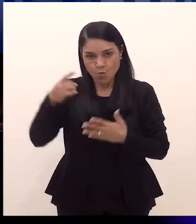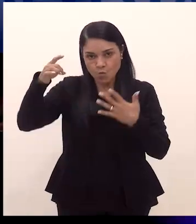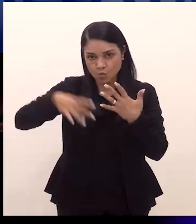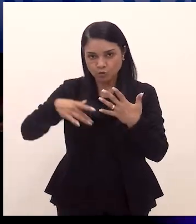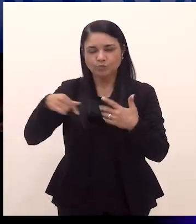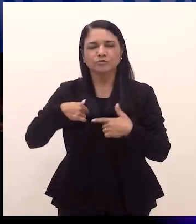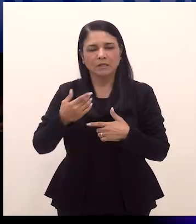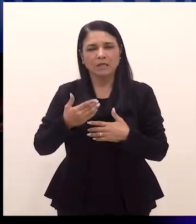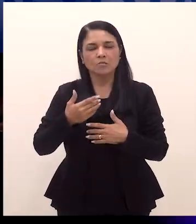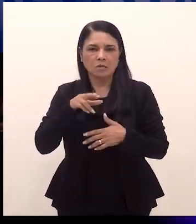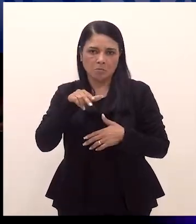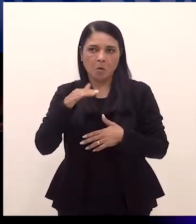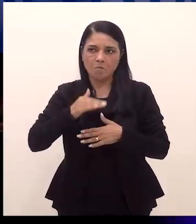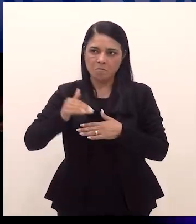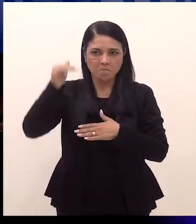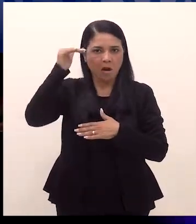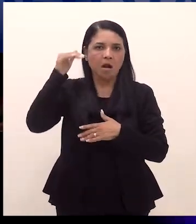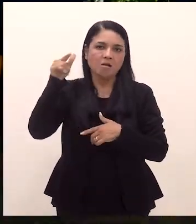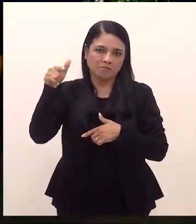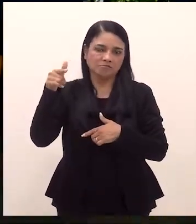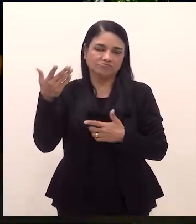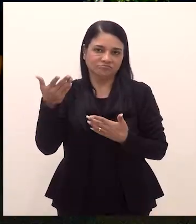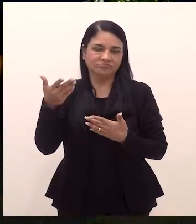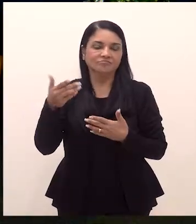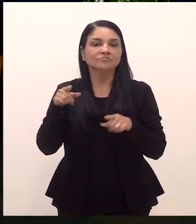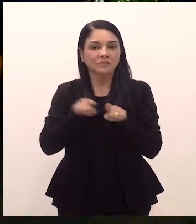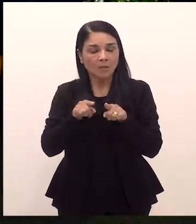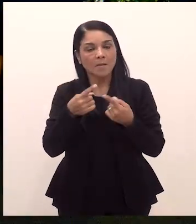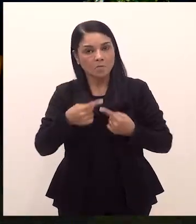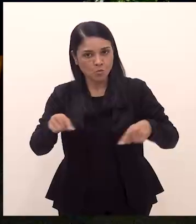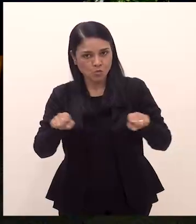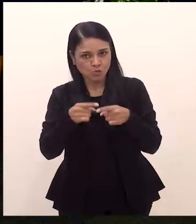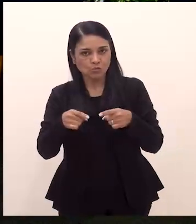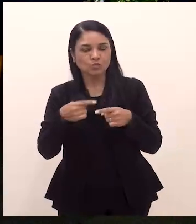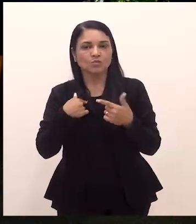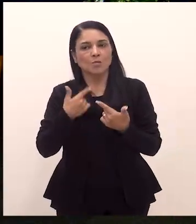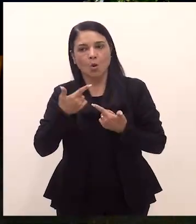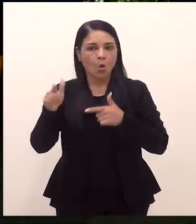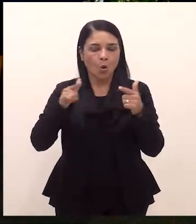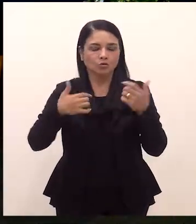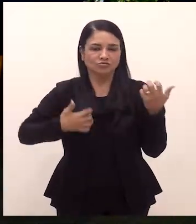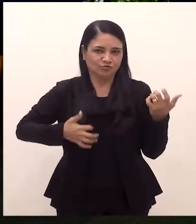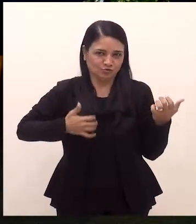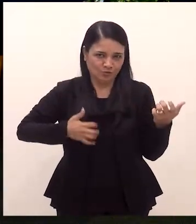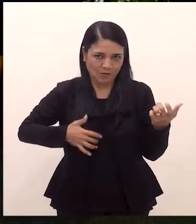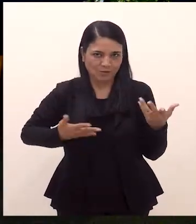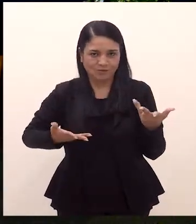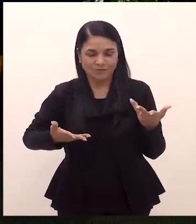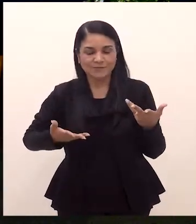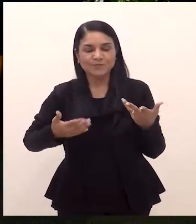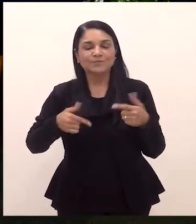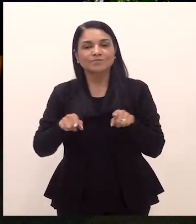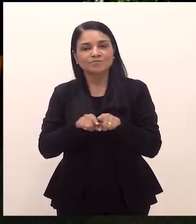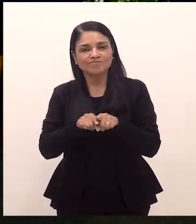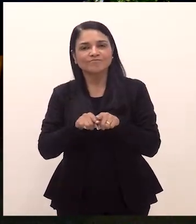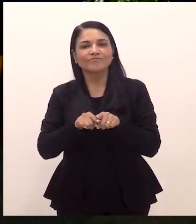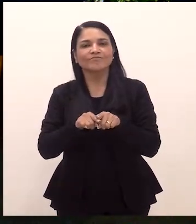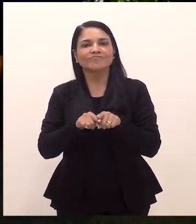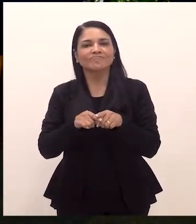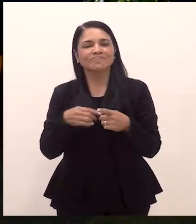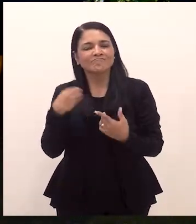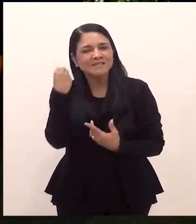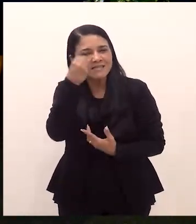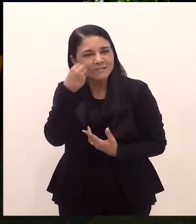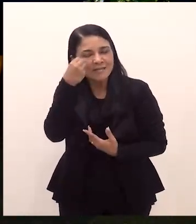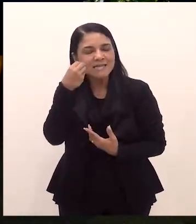eu também tenho irmãos mais velhos que praticaram... Também músicos? Também músicos, que praticaram outros instrumentos. Então, pude viver um pouco,